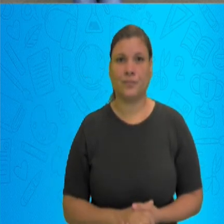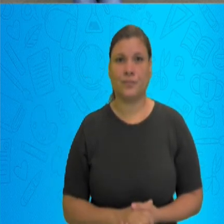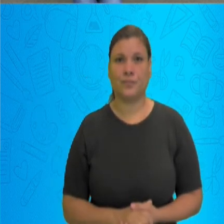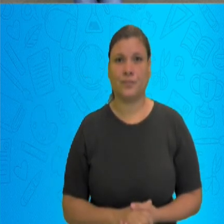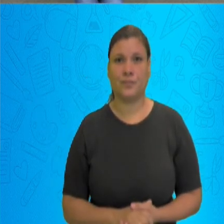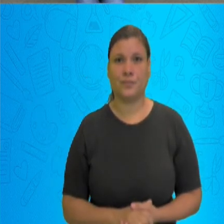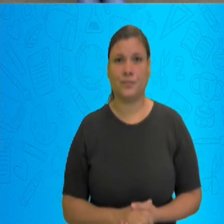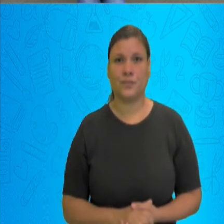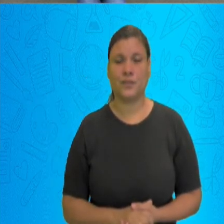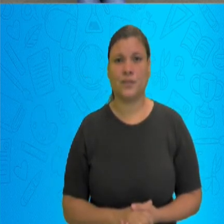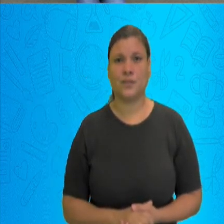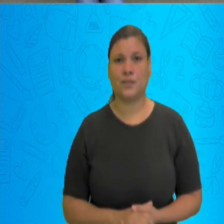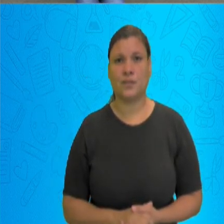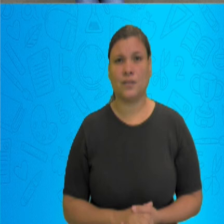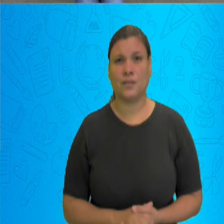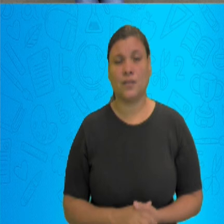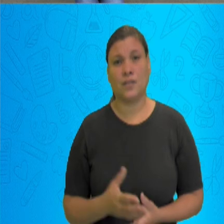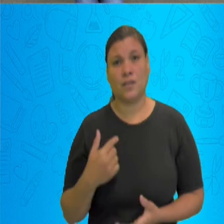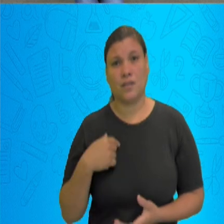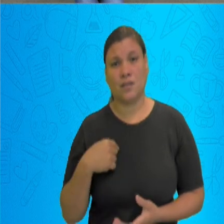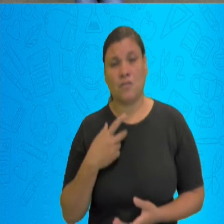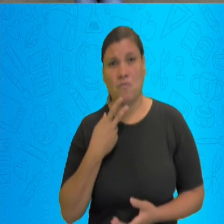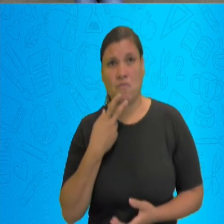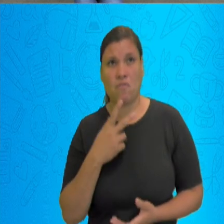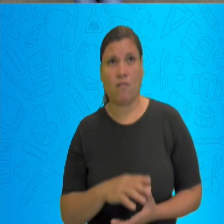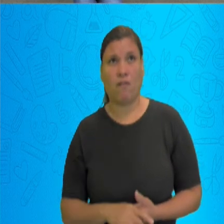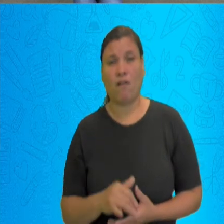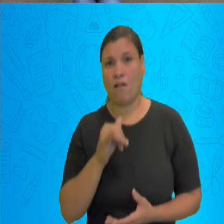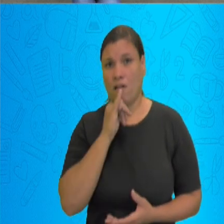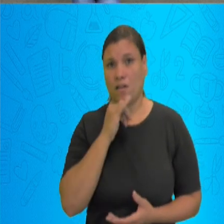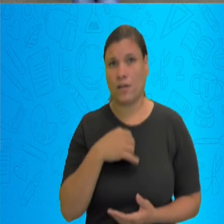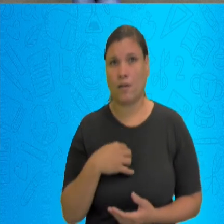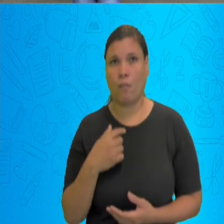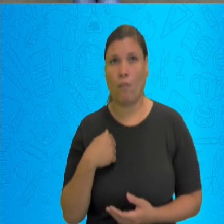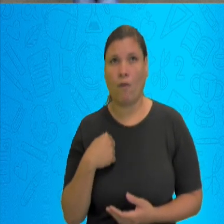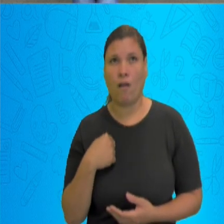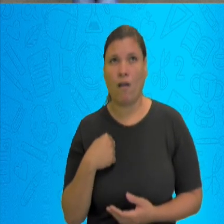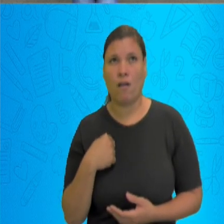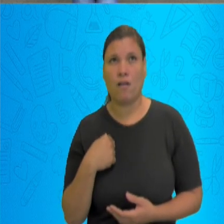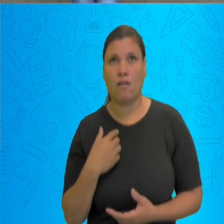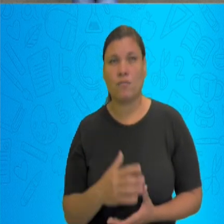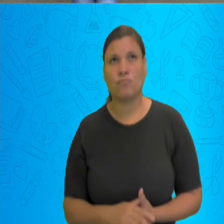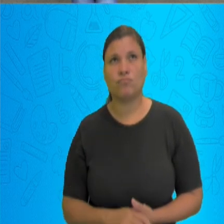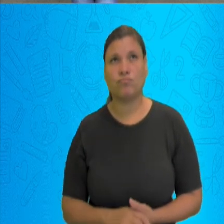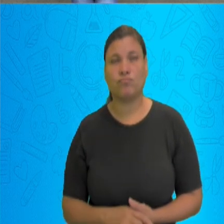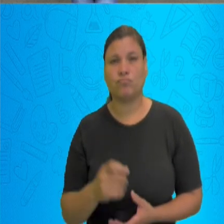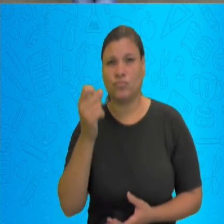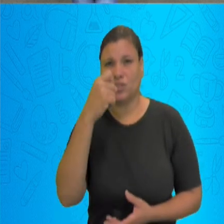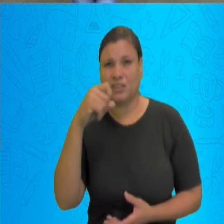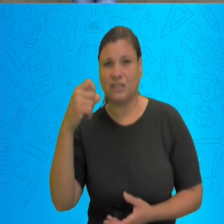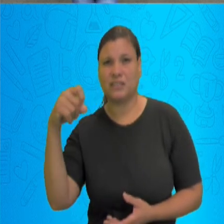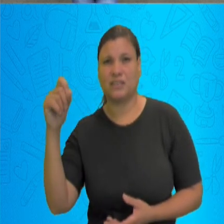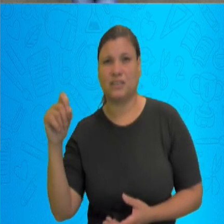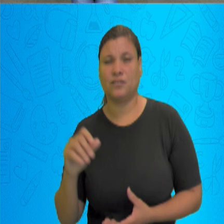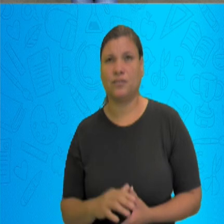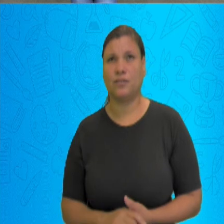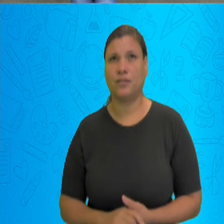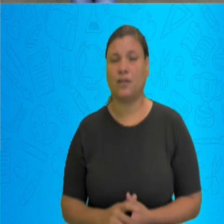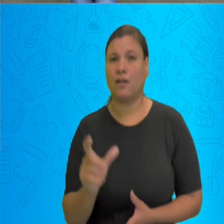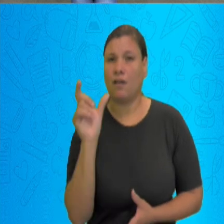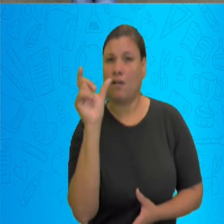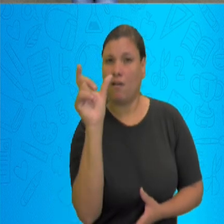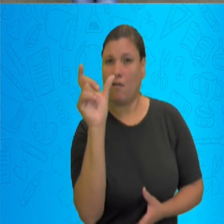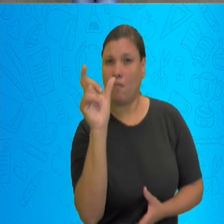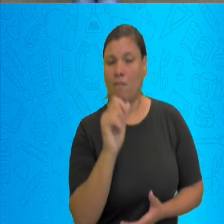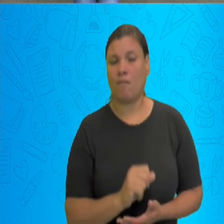E já formal, eu estudara, a conjugação, a flexão, a desinência final com esse